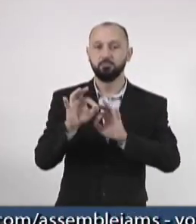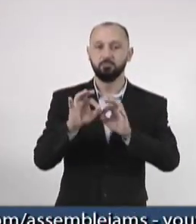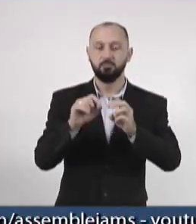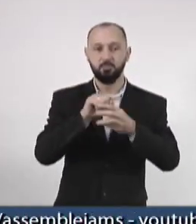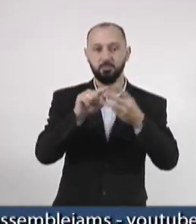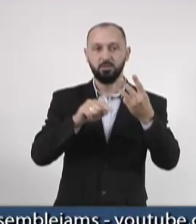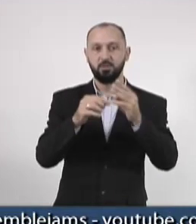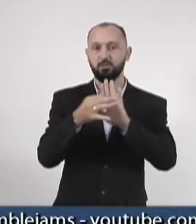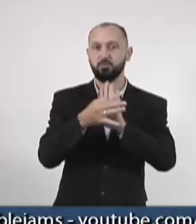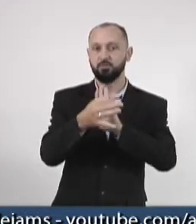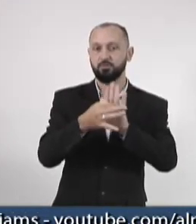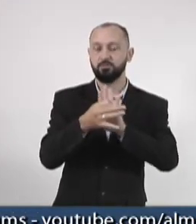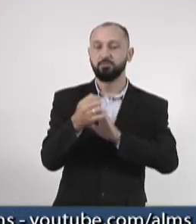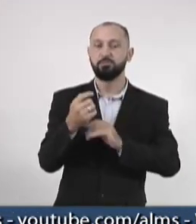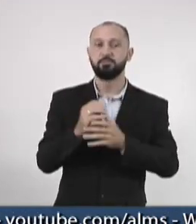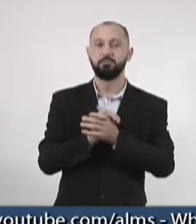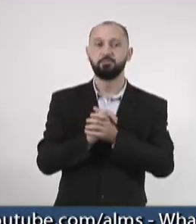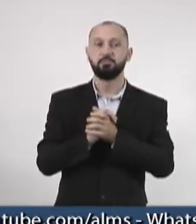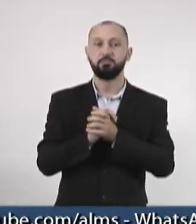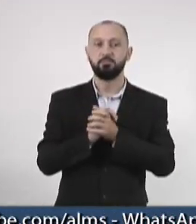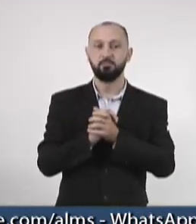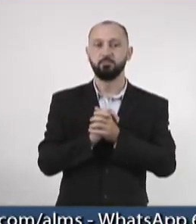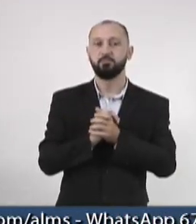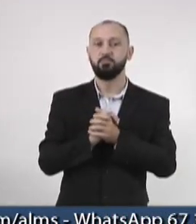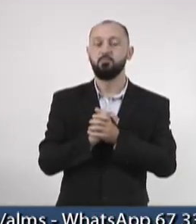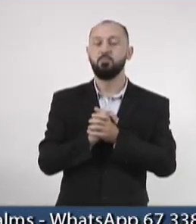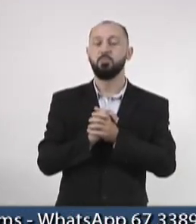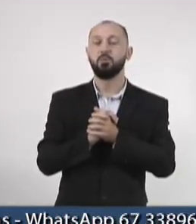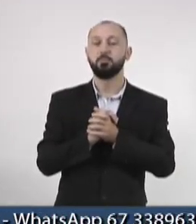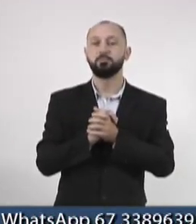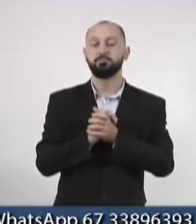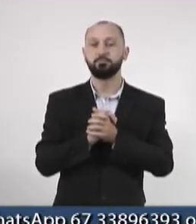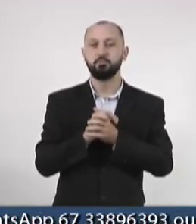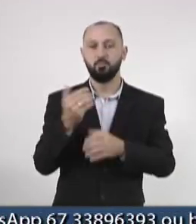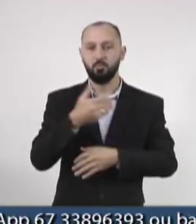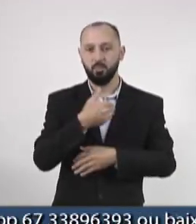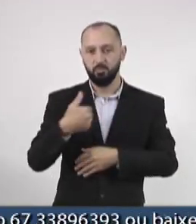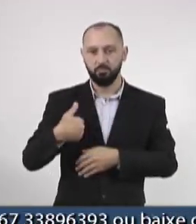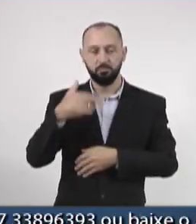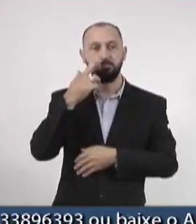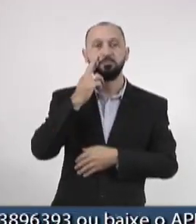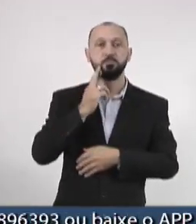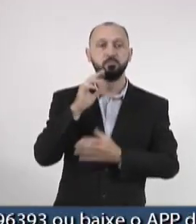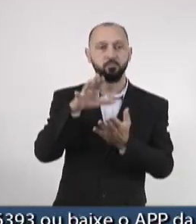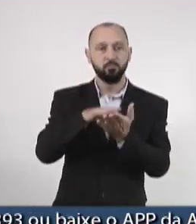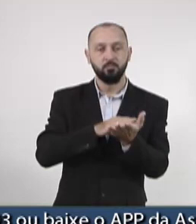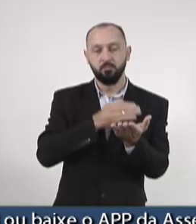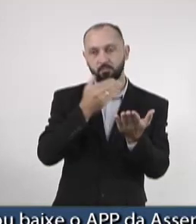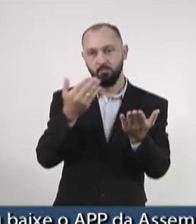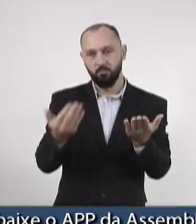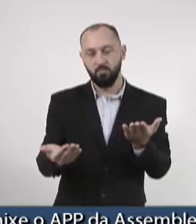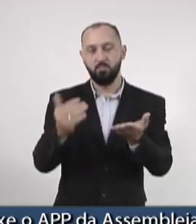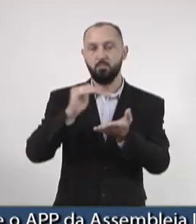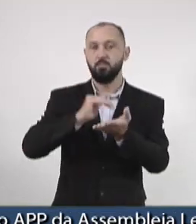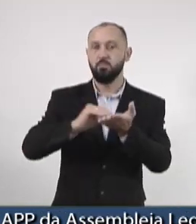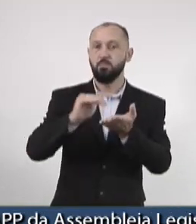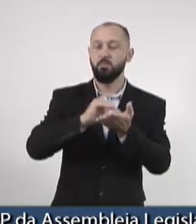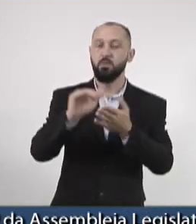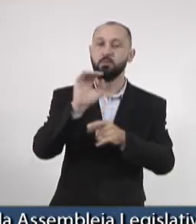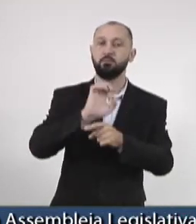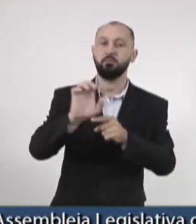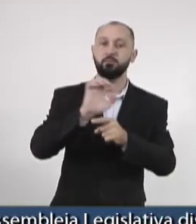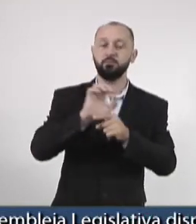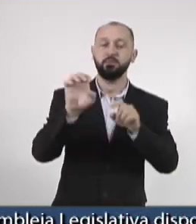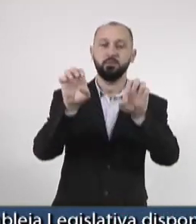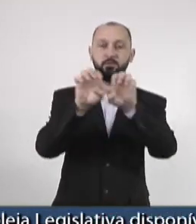três indicações, uma delas ao senhor governador Eduardo Ridder, com cópia ao secretário de Estado